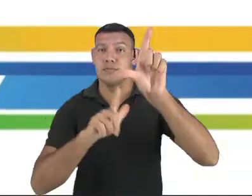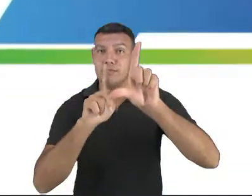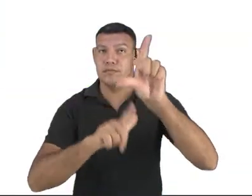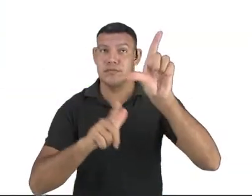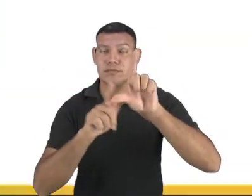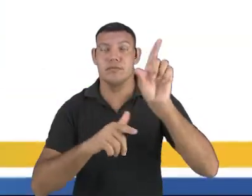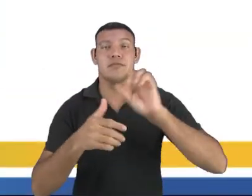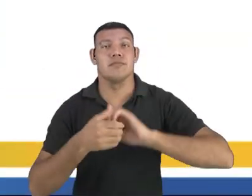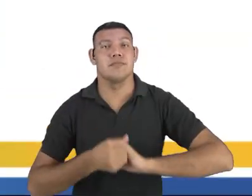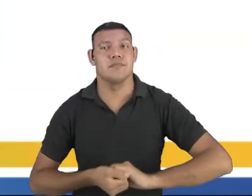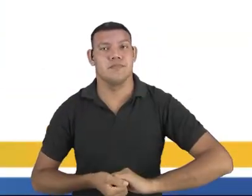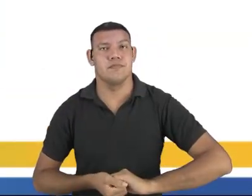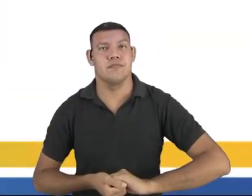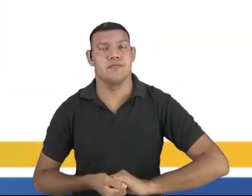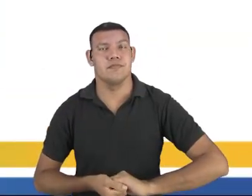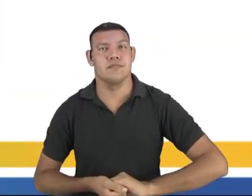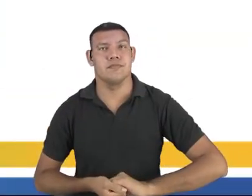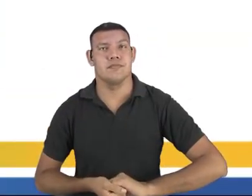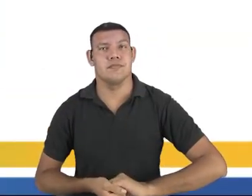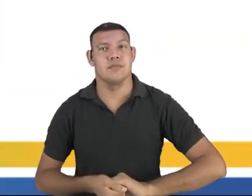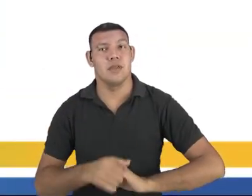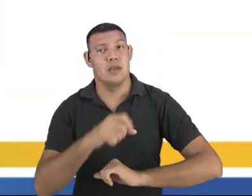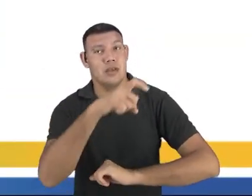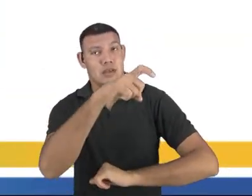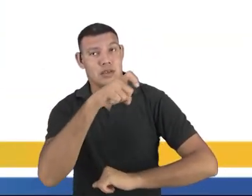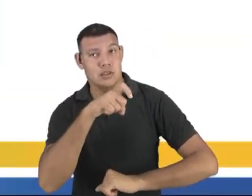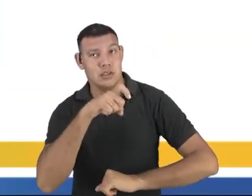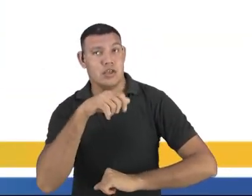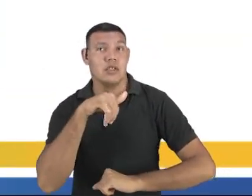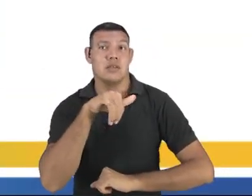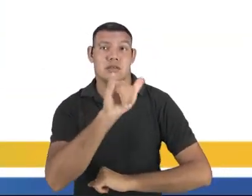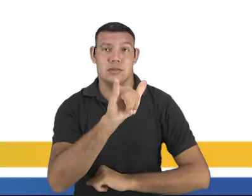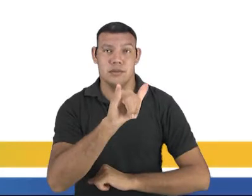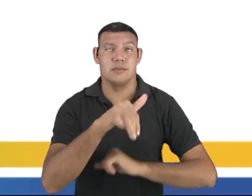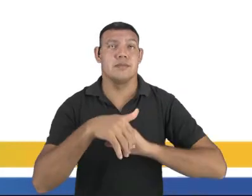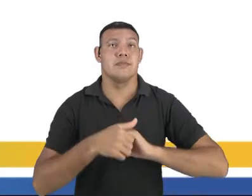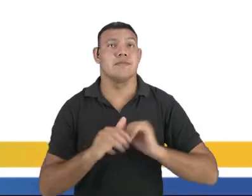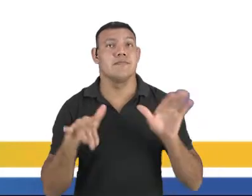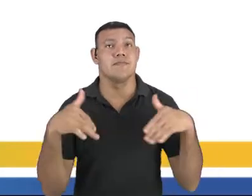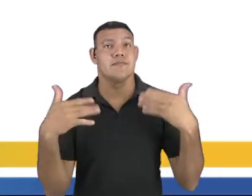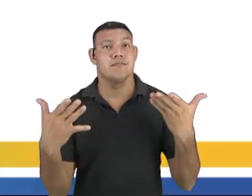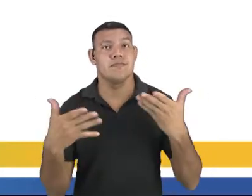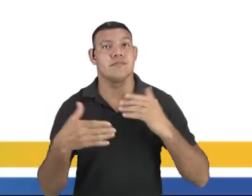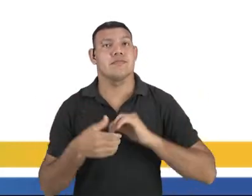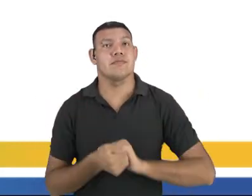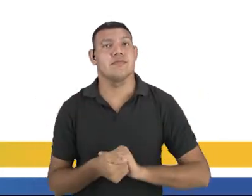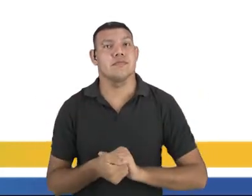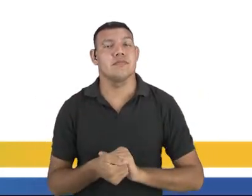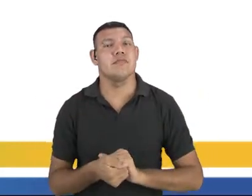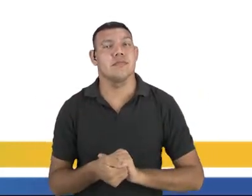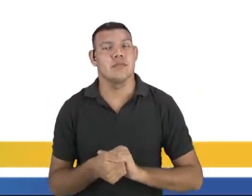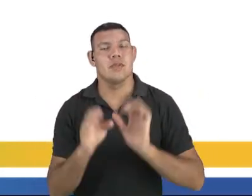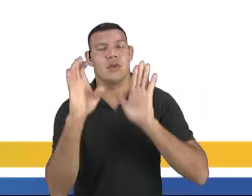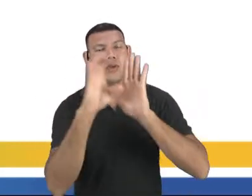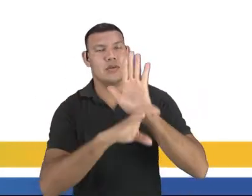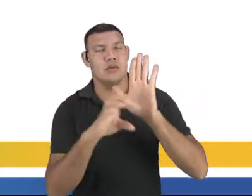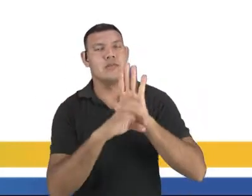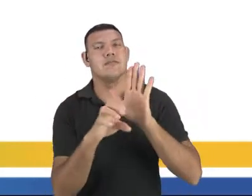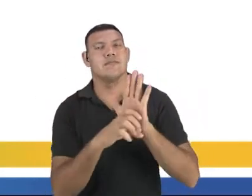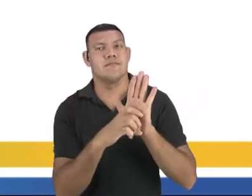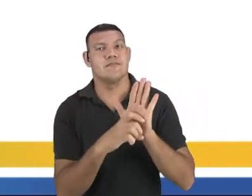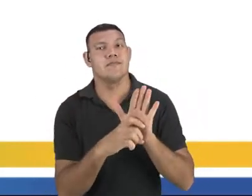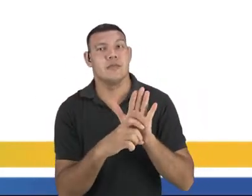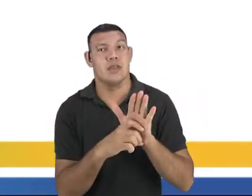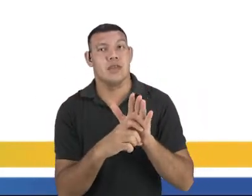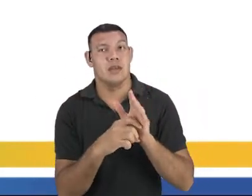duas contas Tá ok então prosseguindo né a gente nem depois de as missões sobre